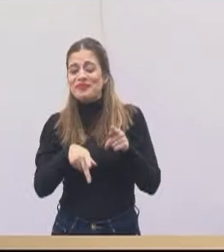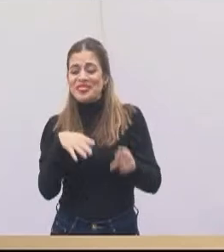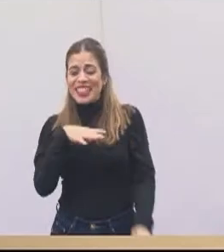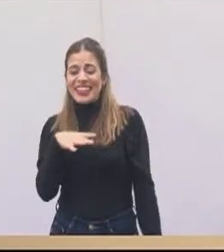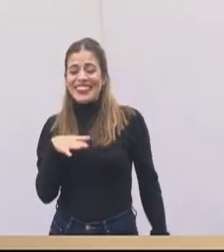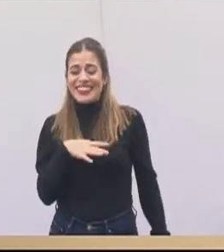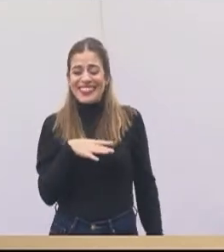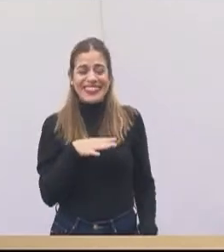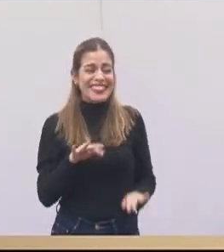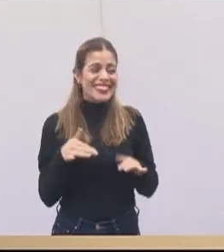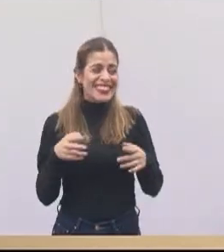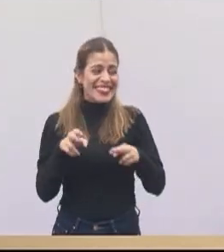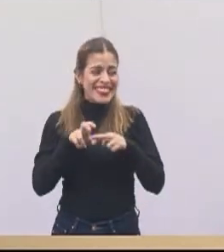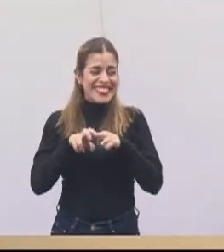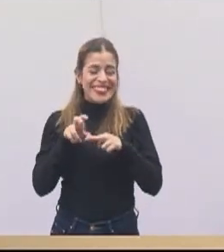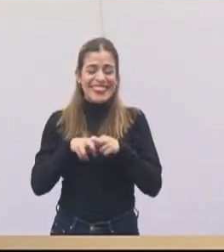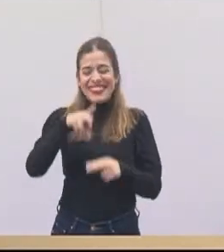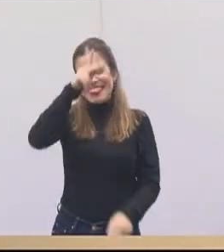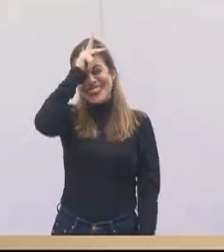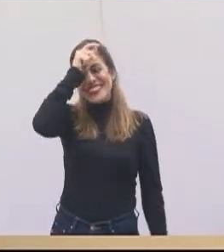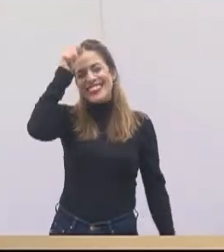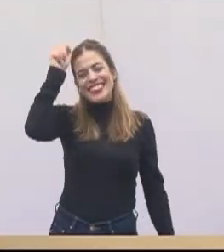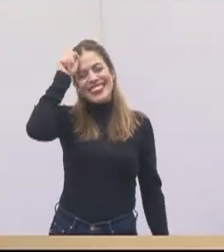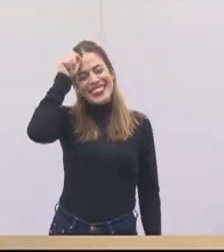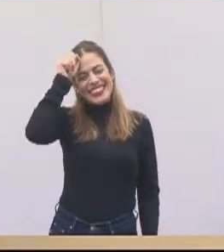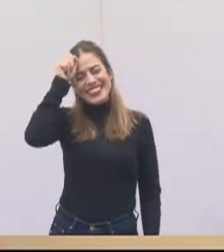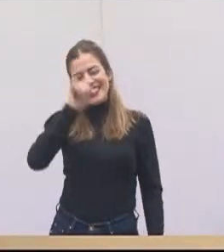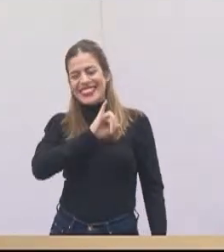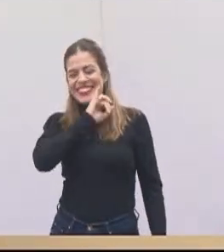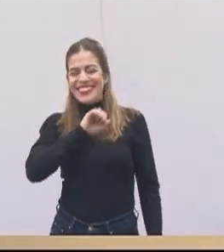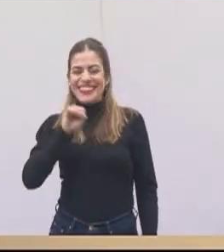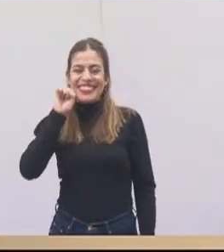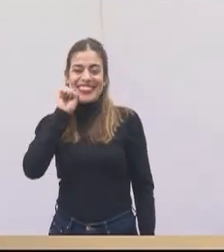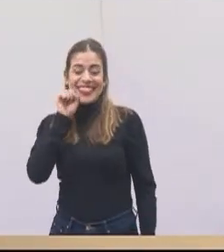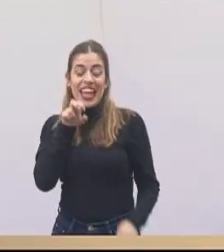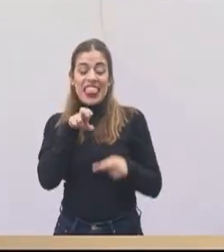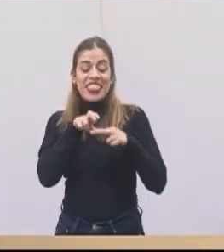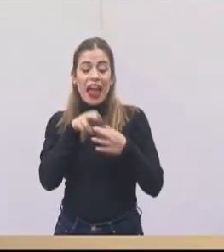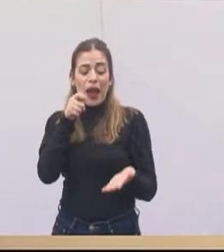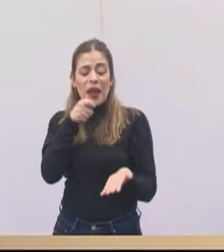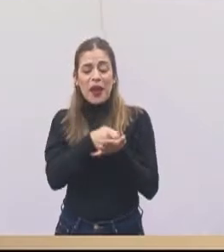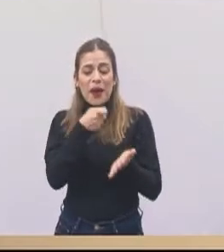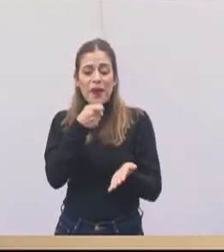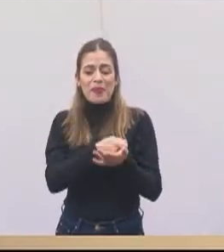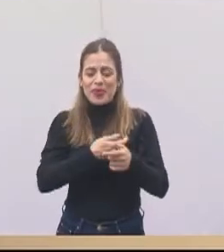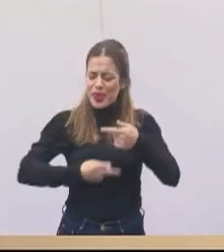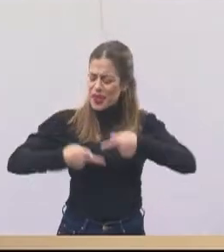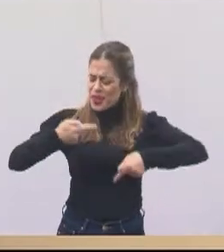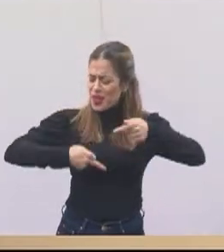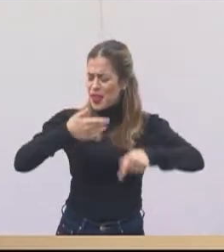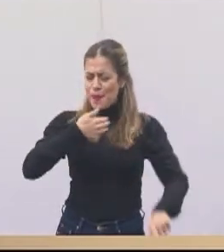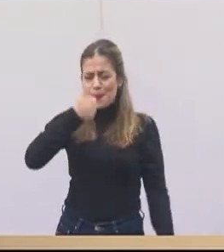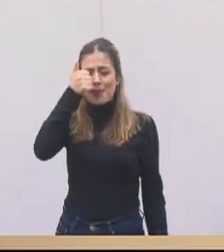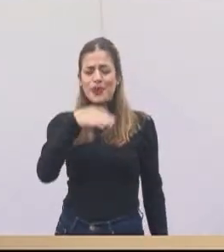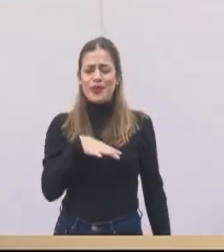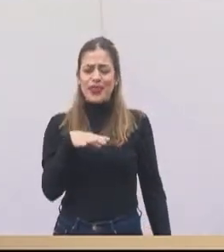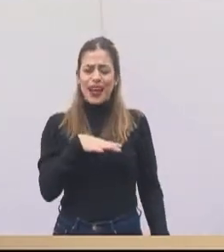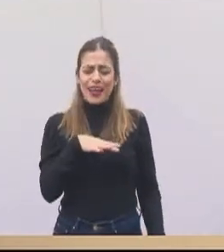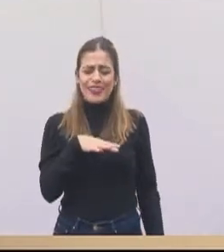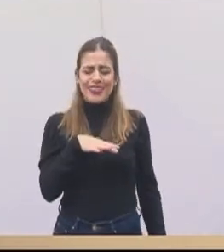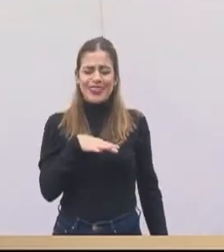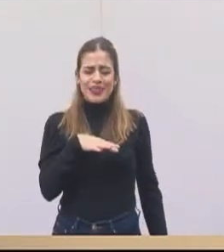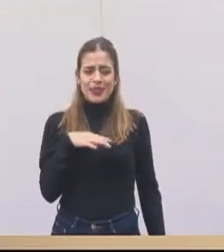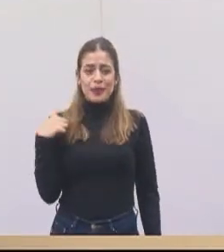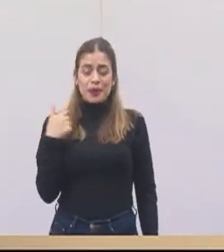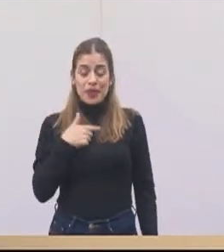eu sento com o prefeito Isaías, eu sento para discutir, para cobrar as melhorias nessa cidade. Porque, na minha concepção,